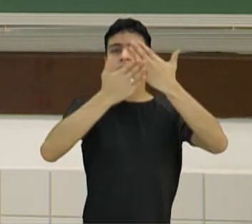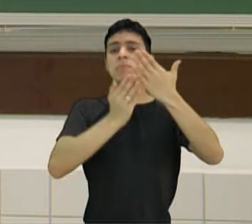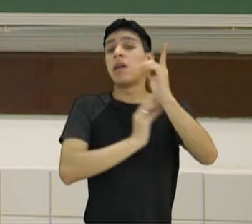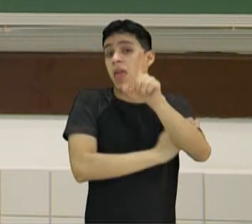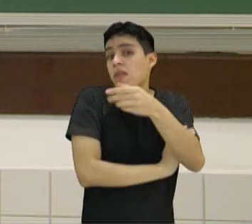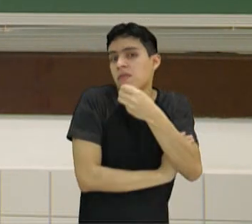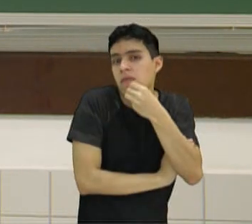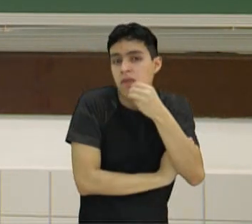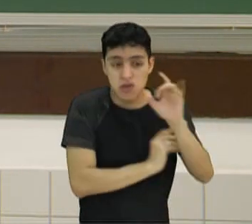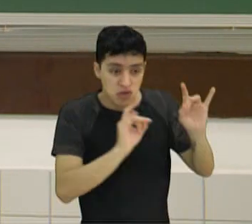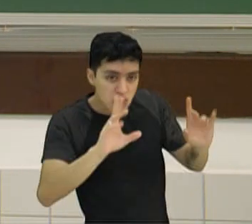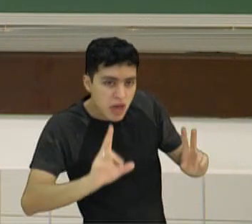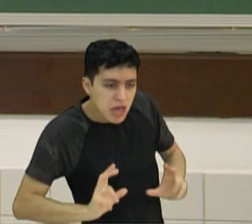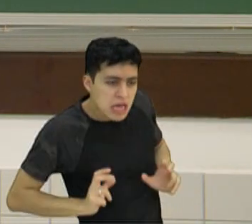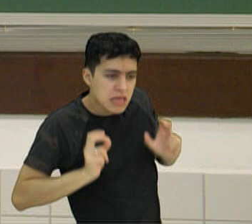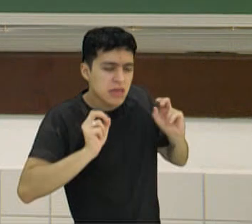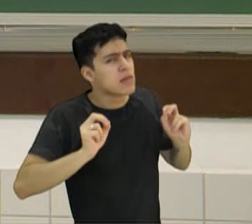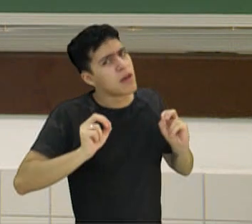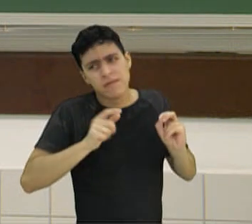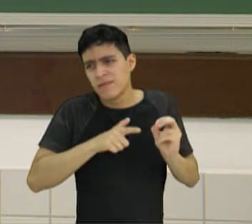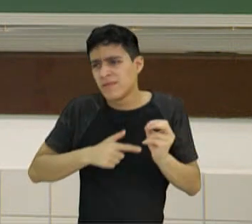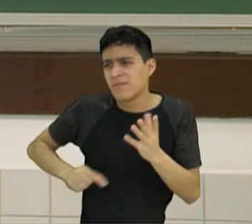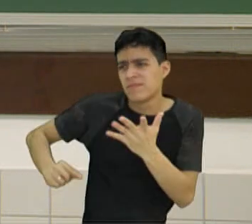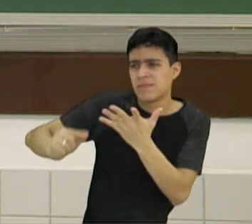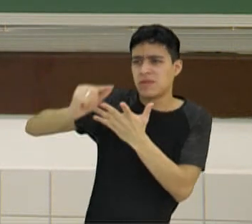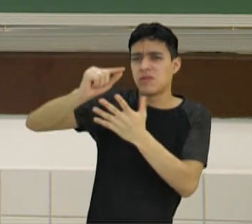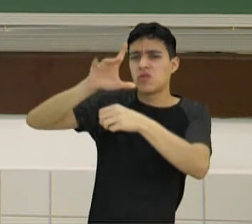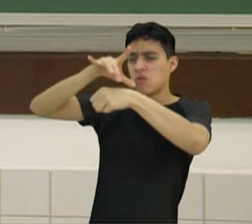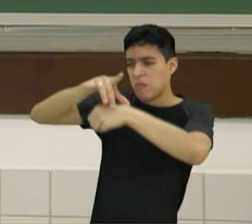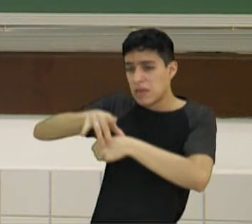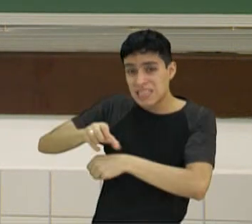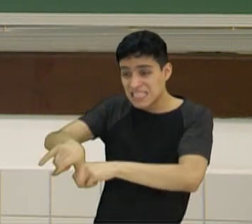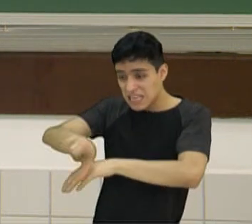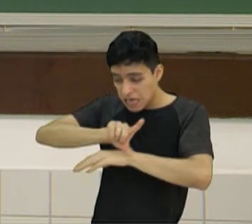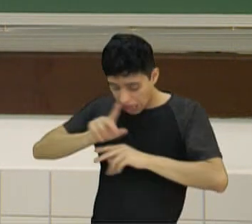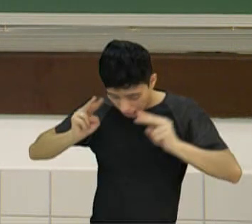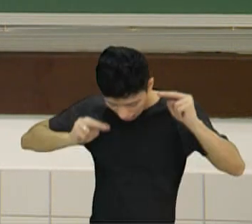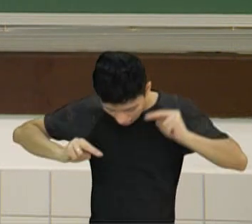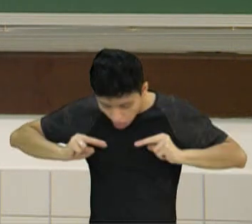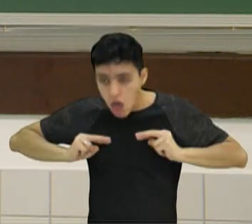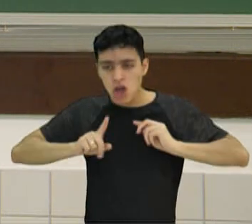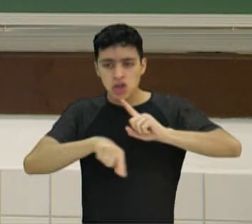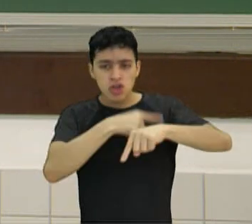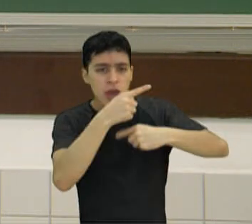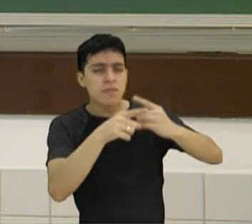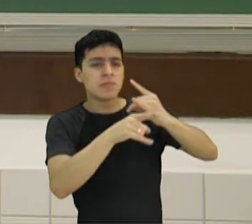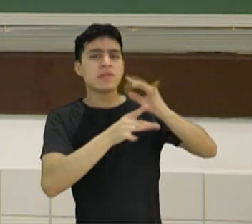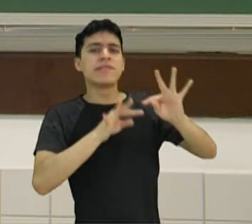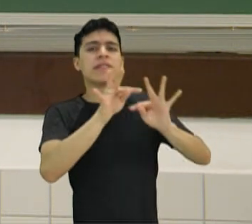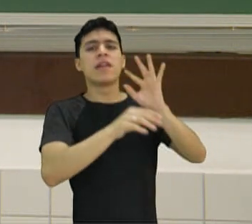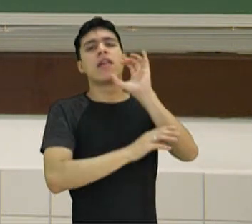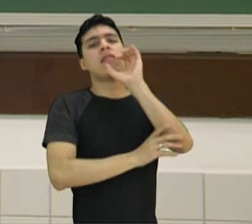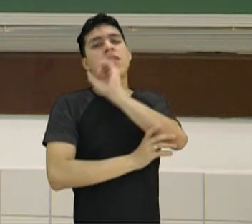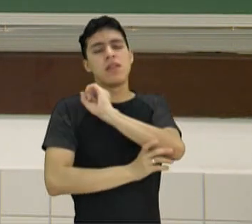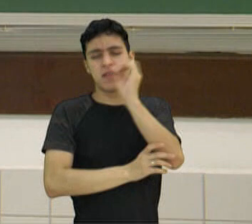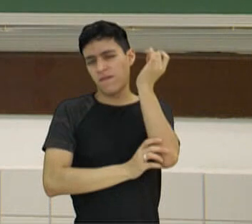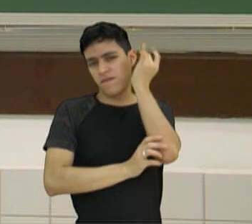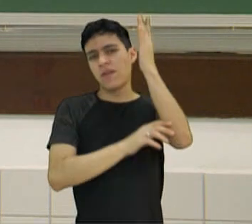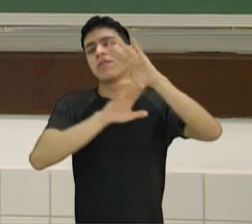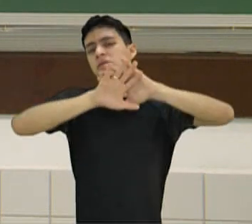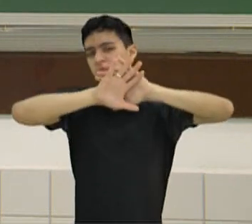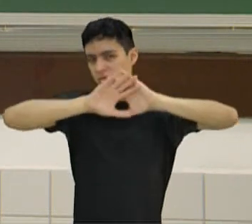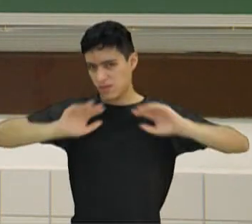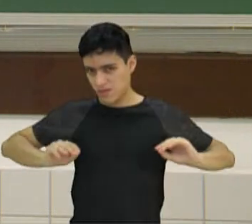Aliás, isso não só para o câncer, né, gente? Tantas outras doenças também precocemente diagnosticada, mais fácil para a galera poder se